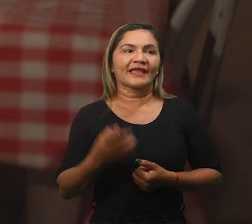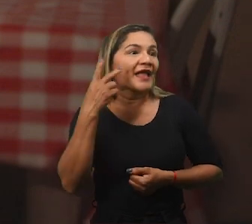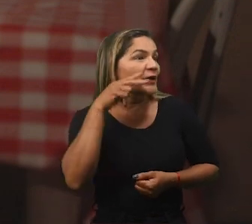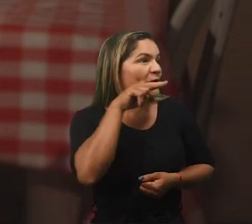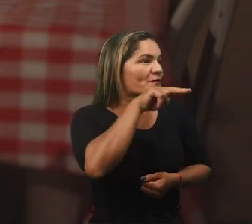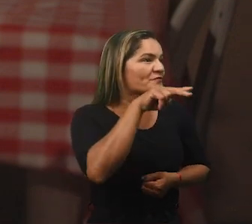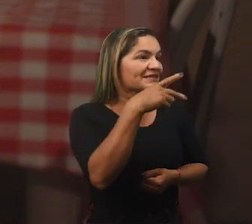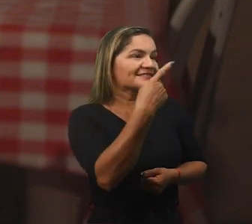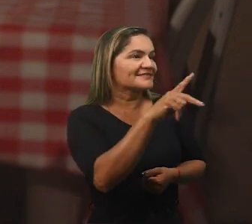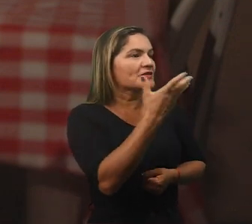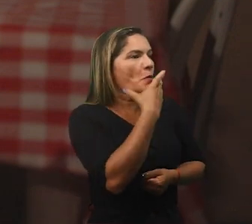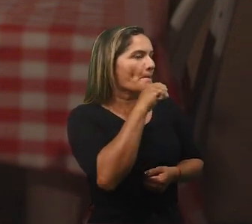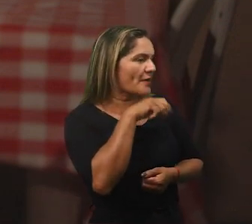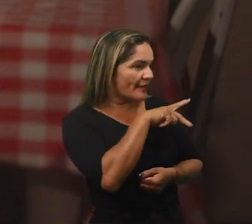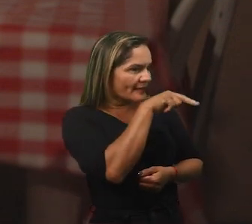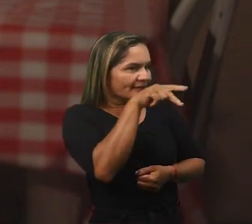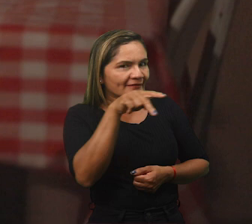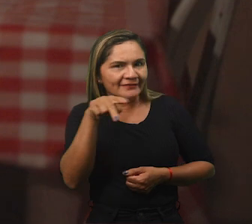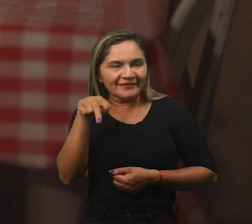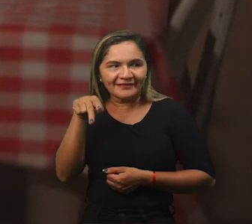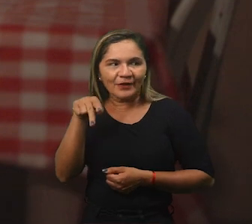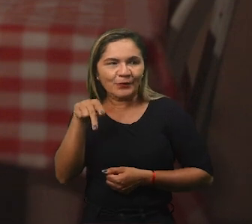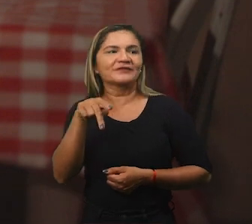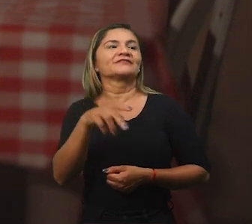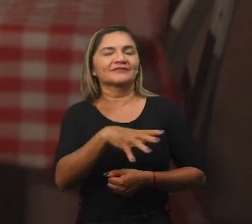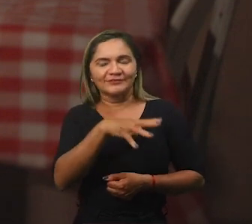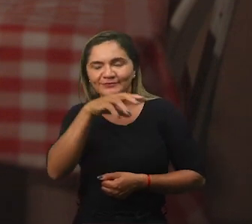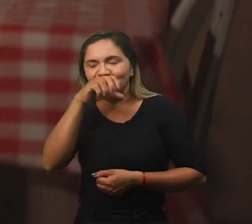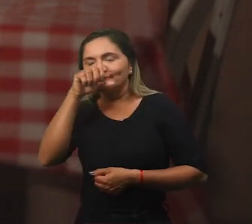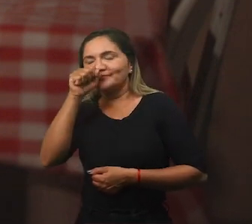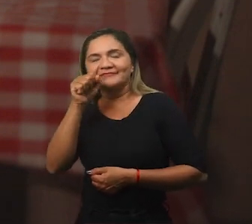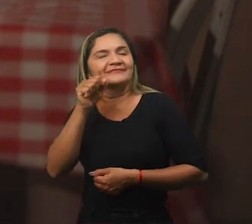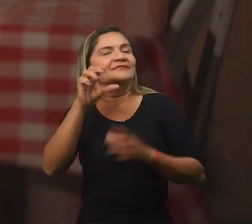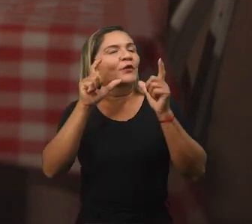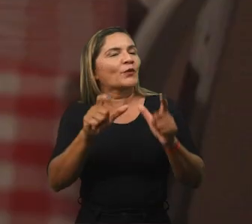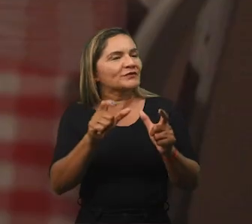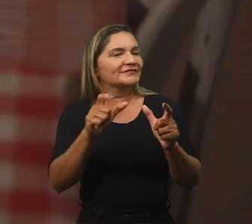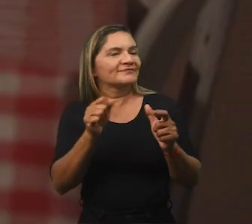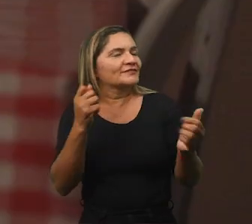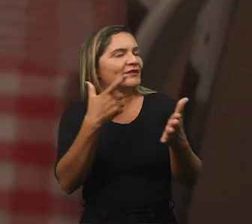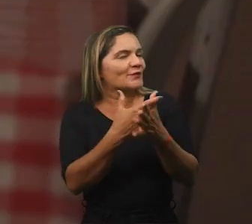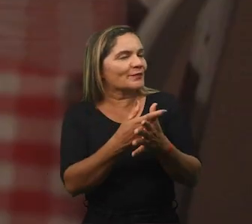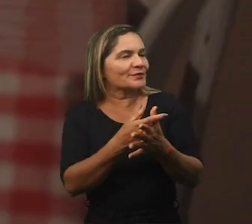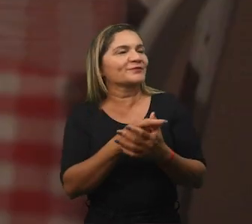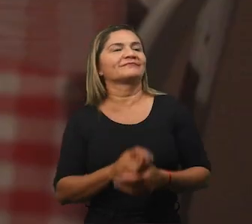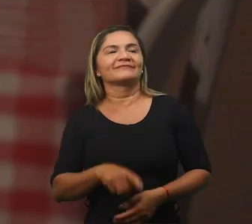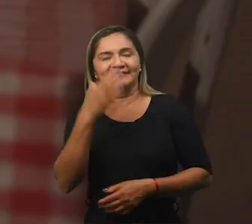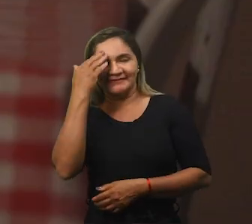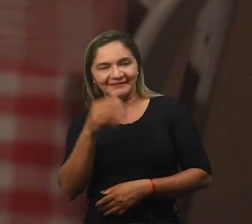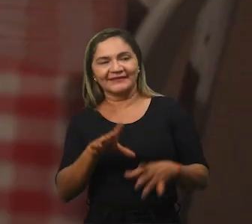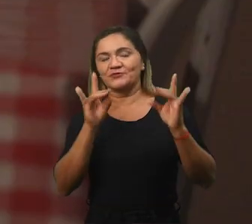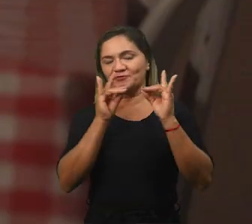Teu pai passando na rua. Onde que ele conseguiu aquele perfume? Na funerária, né? Já tava na hora dele sair da toca,